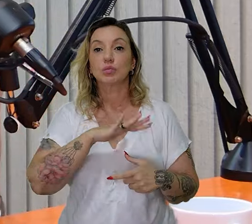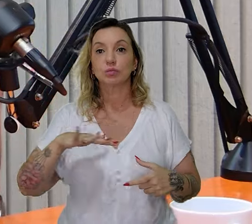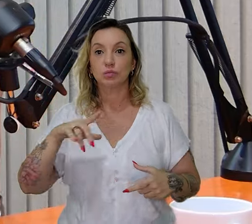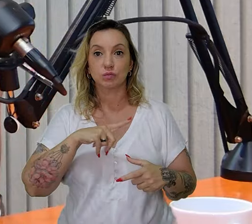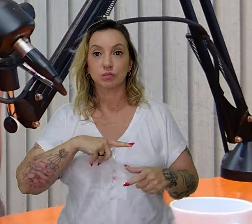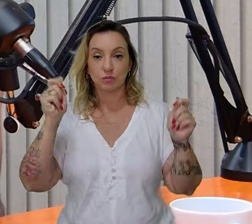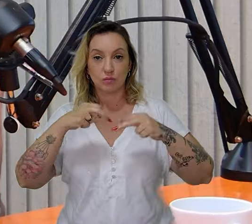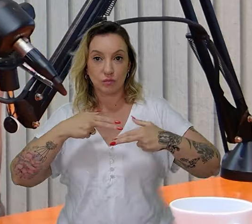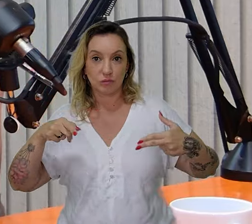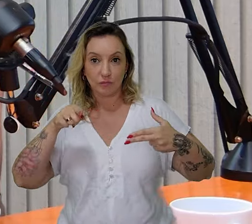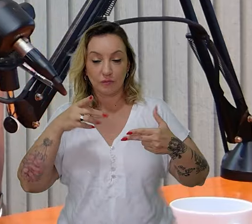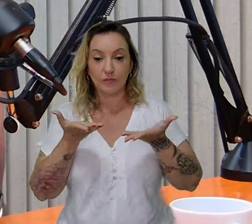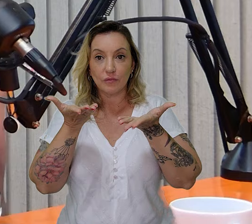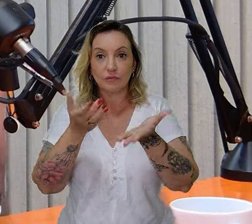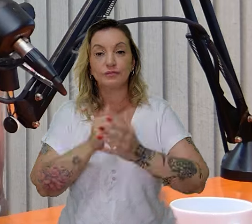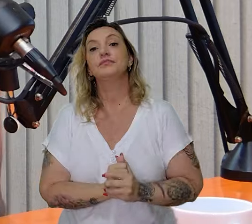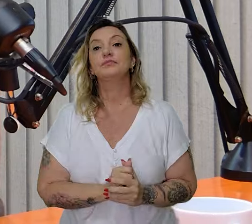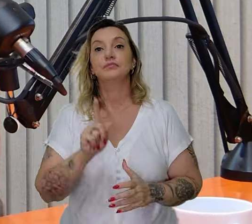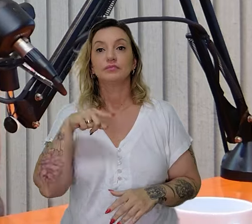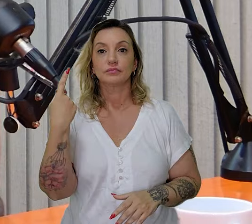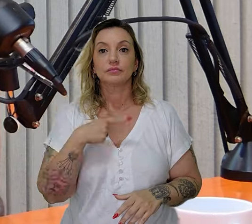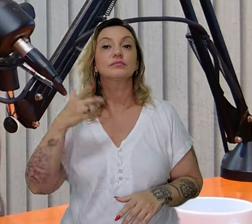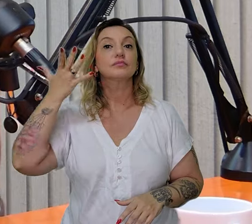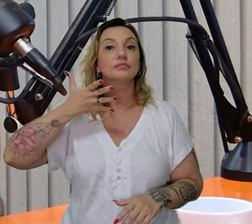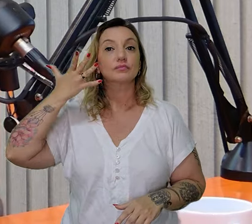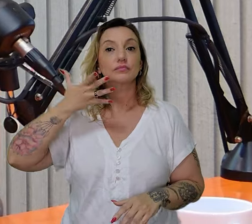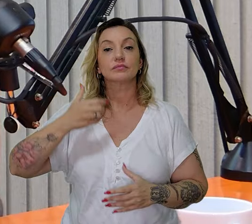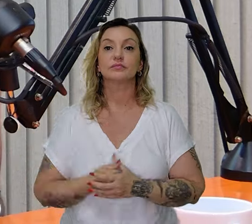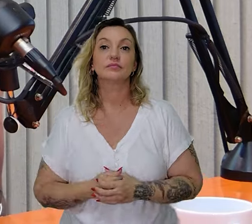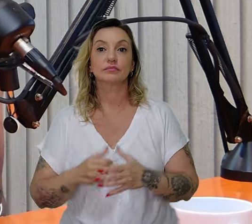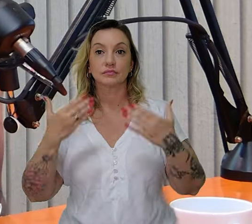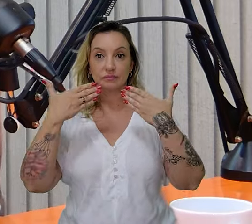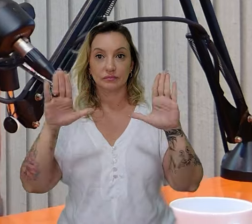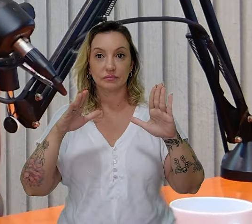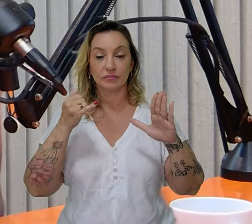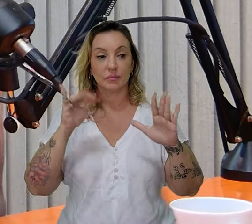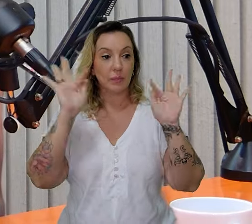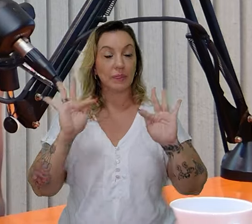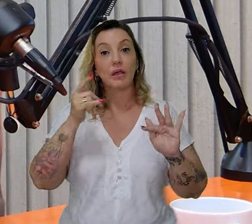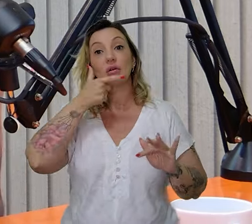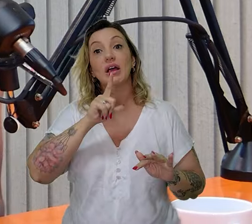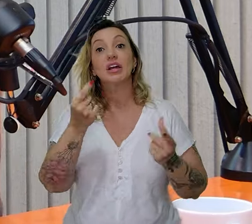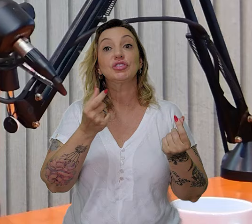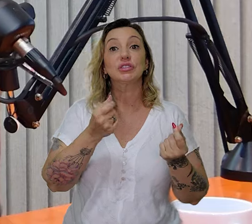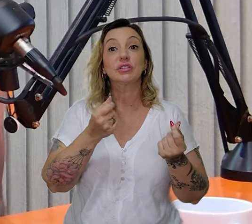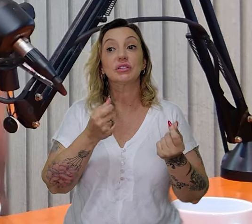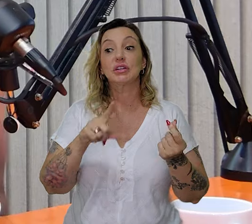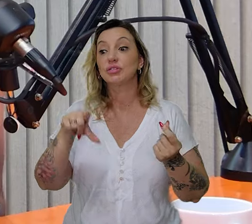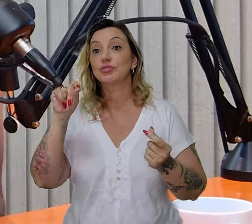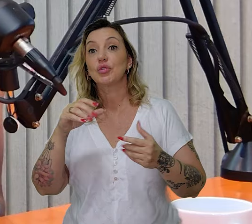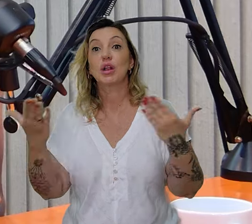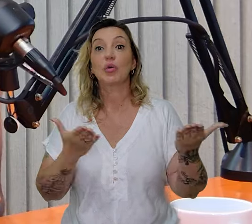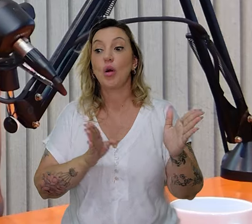oferece possibil para você então a gente tem uma palestra que eu abro Falando para eles né ser feliz ou ganhar dinheiro se você tiver que